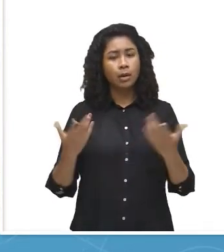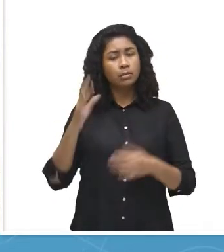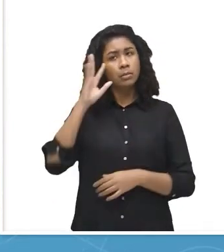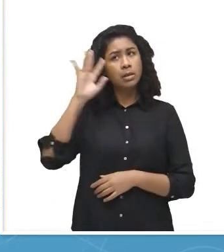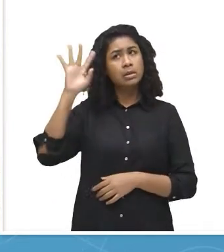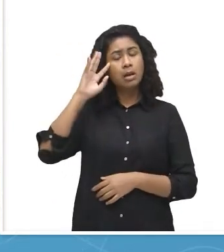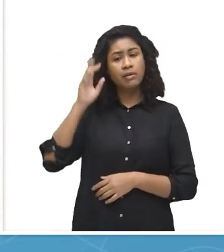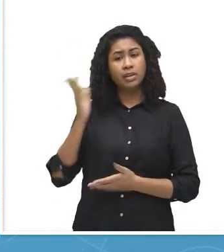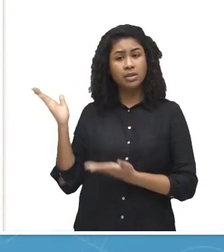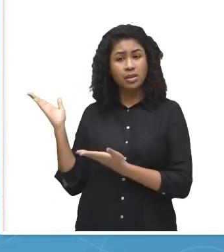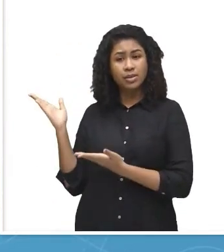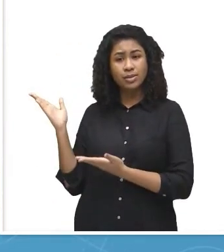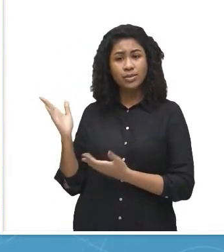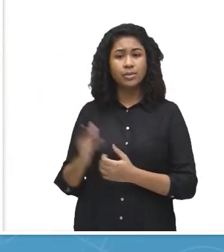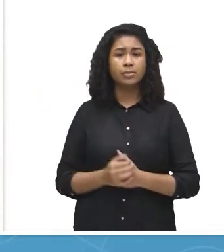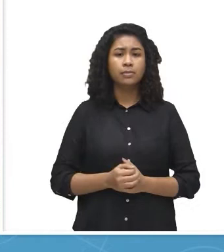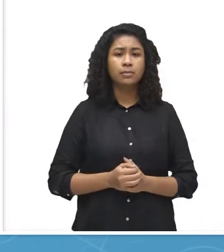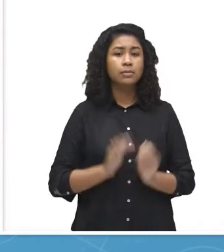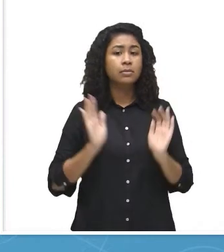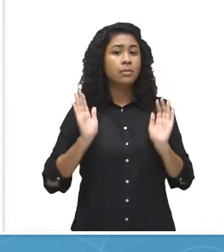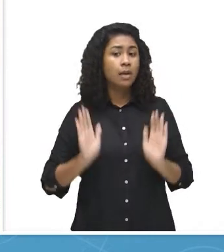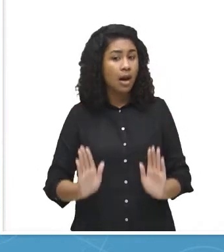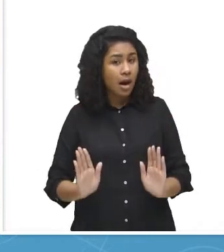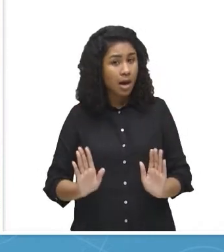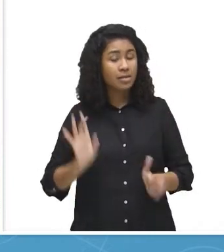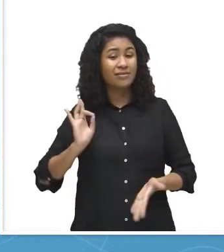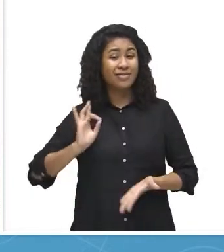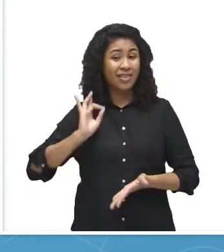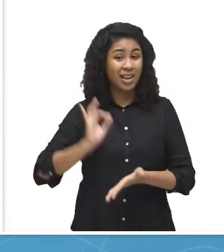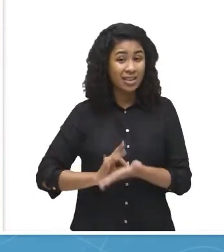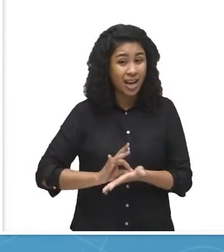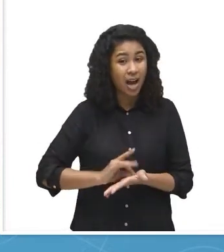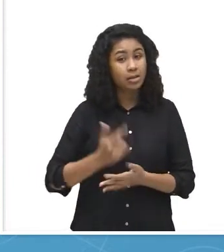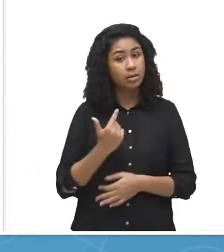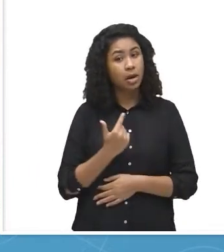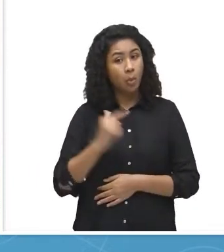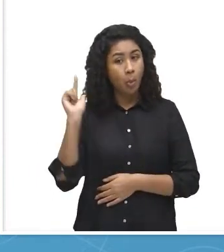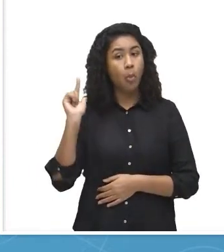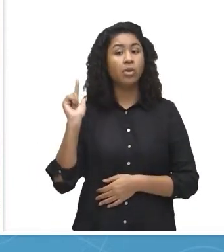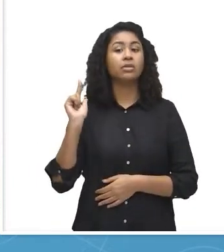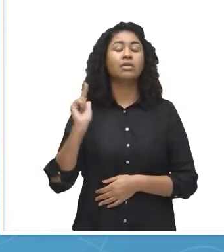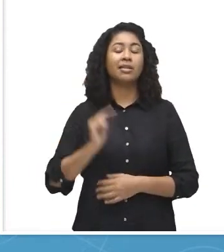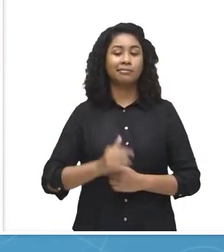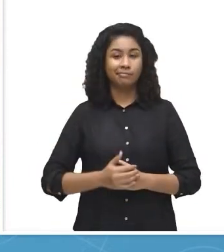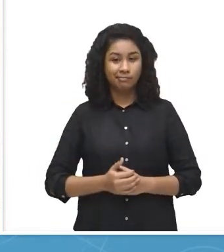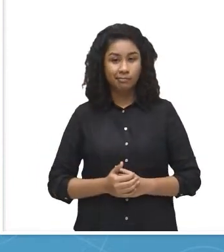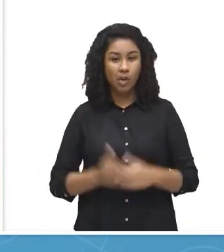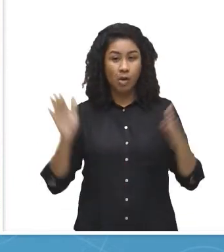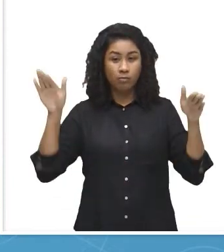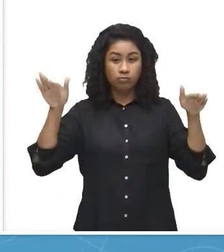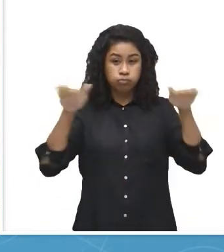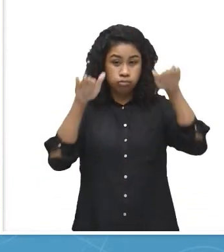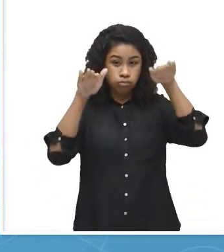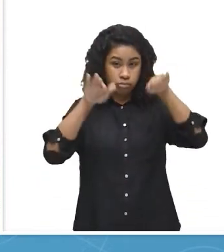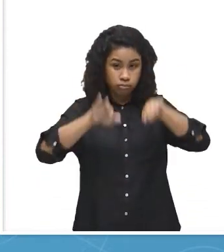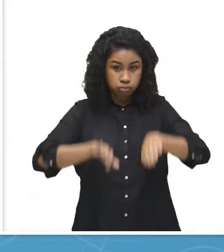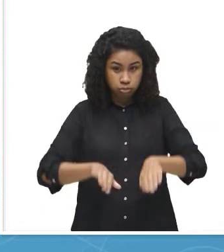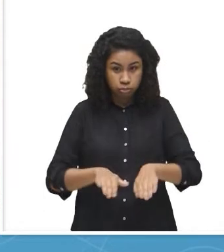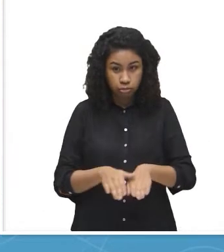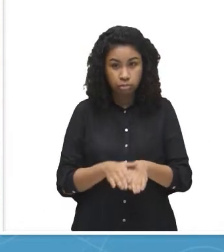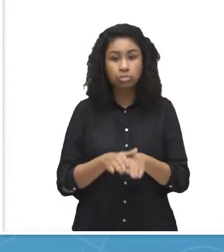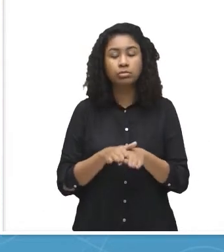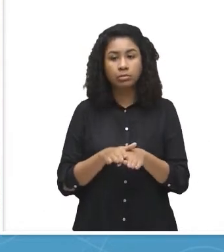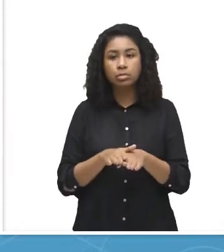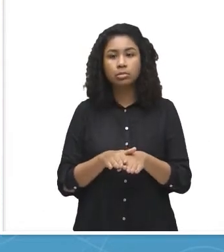imaginava isso. Só que a realidade da guerra se mostrou outra. As trincheiras fizeram com que a guerra se tornasse cada